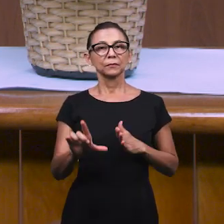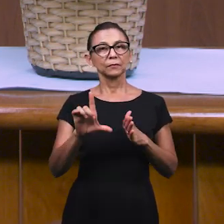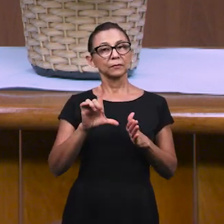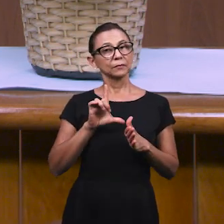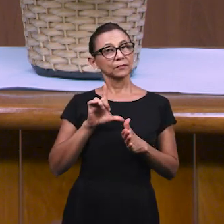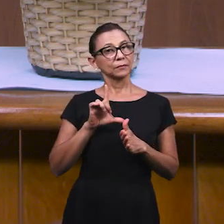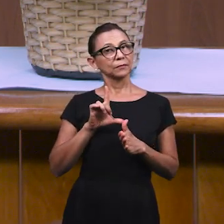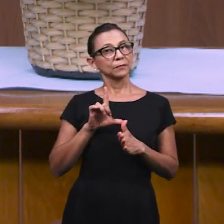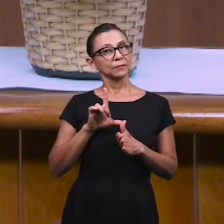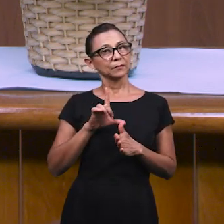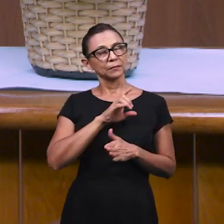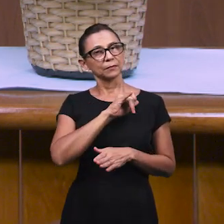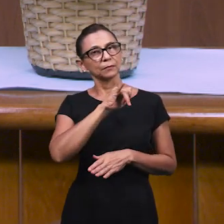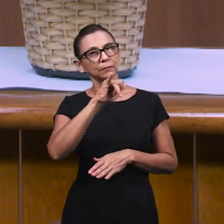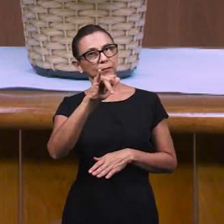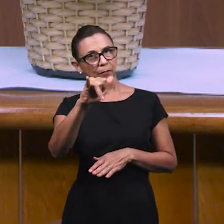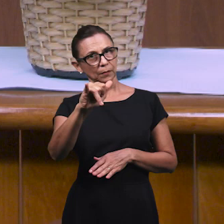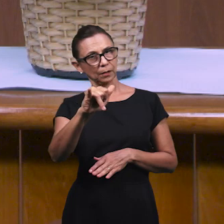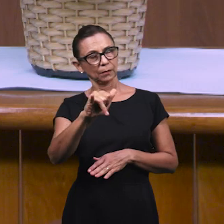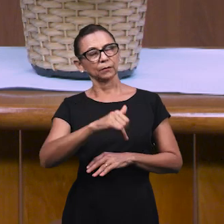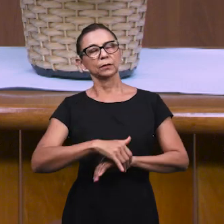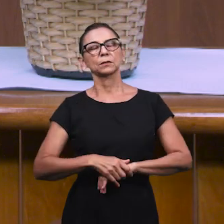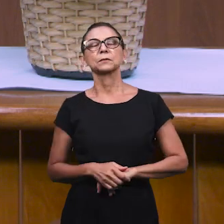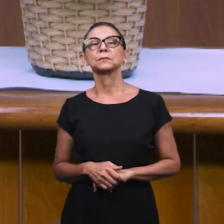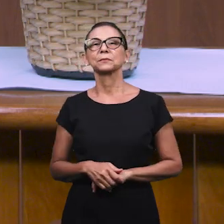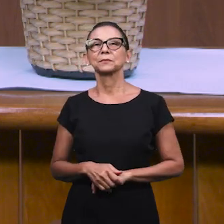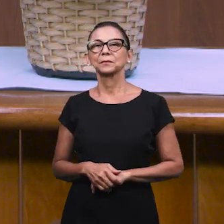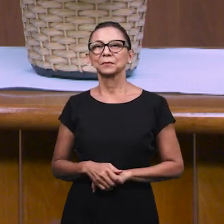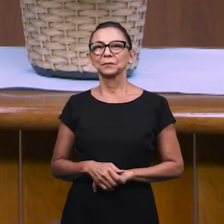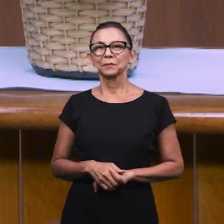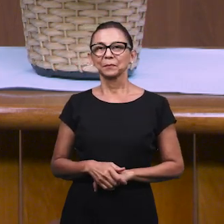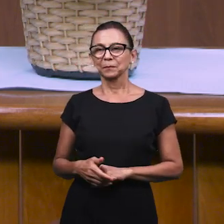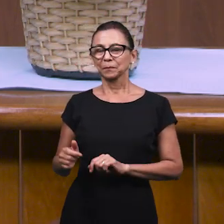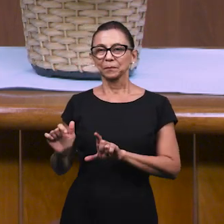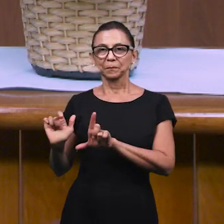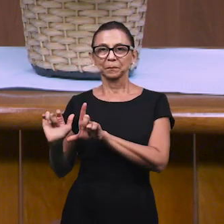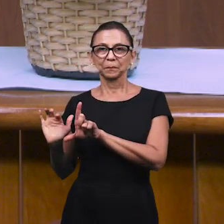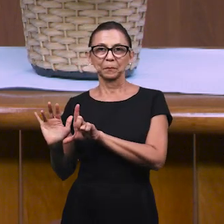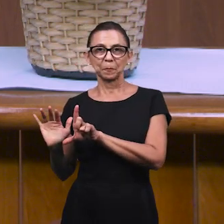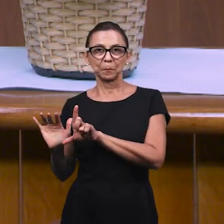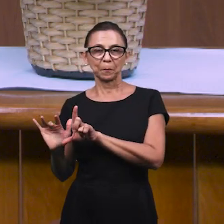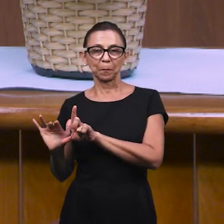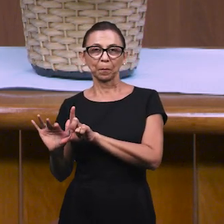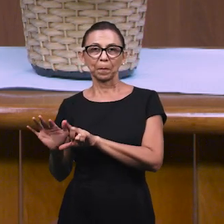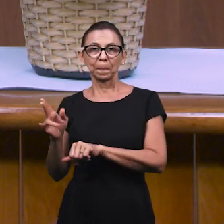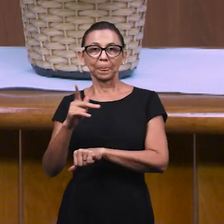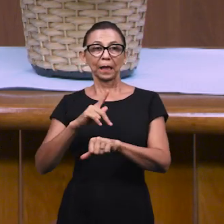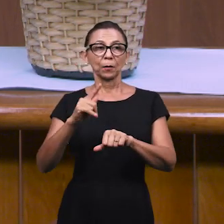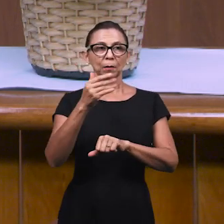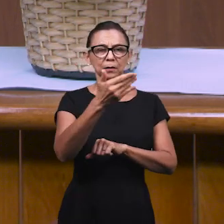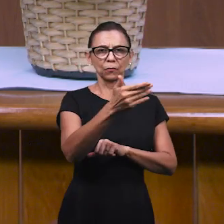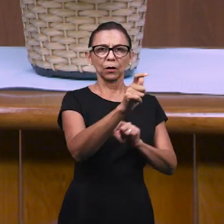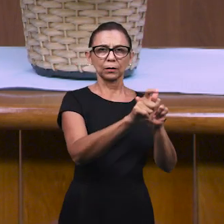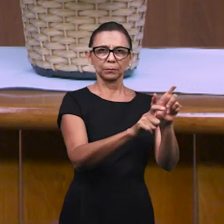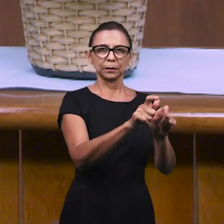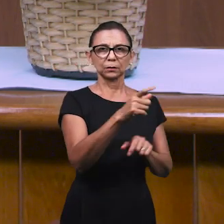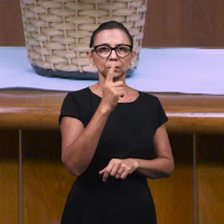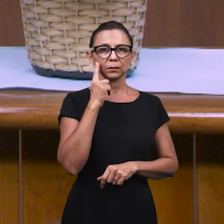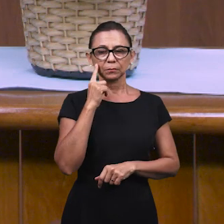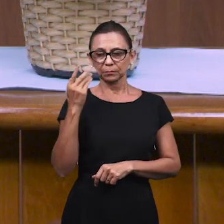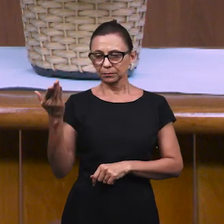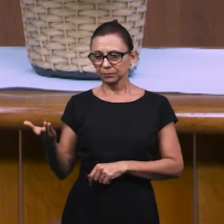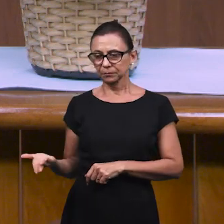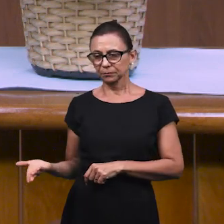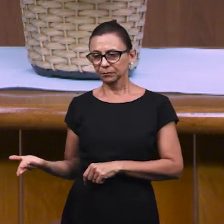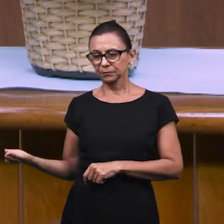irmãos sempre esse aviso para não esquecer, esse QR Code daqueles que estão no exterior. Pode ver aí, está